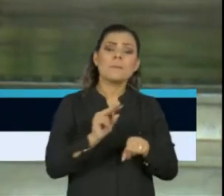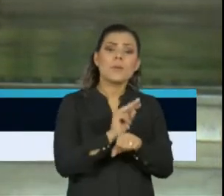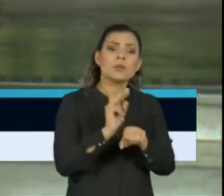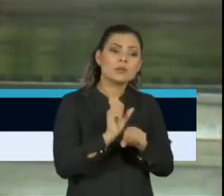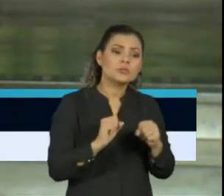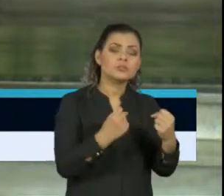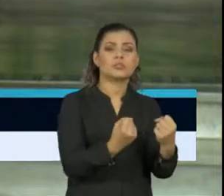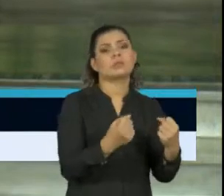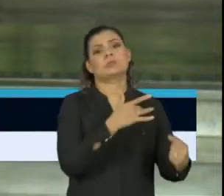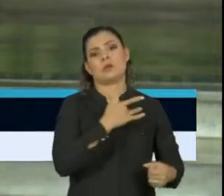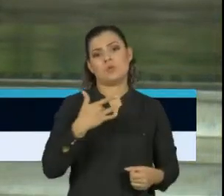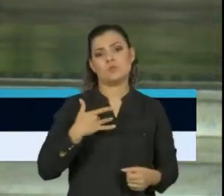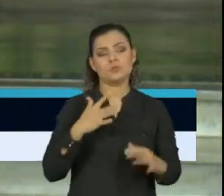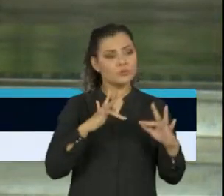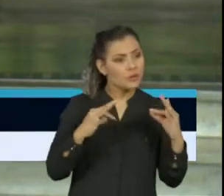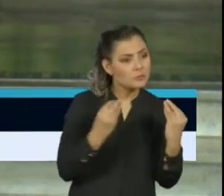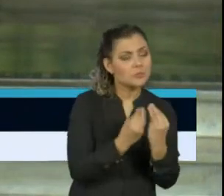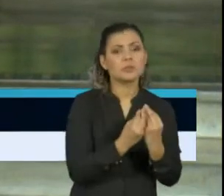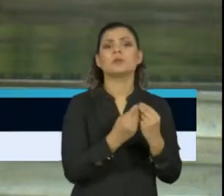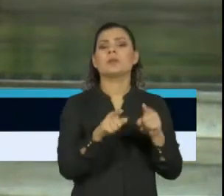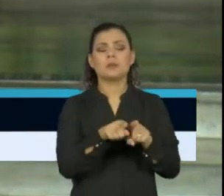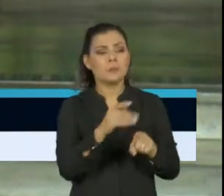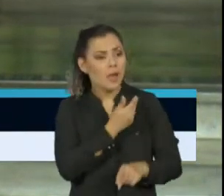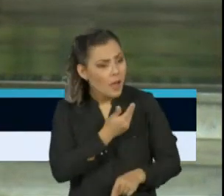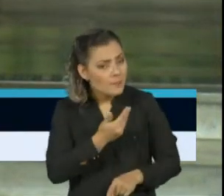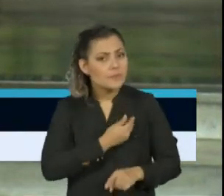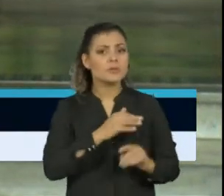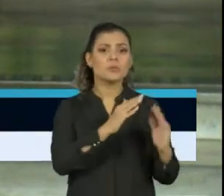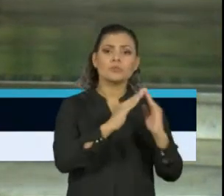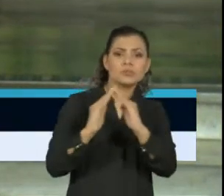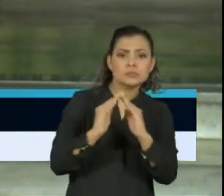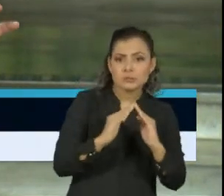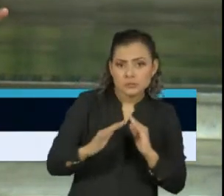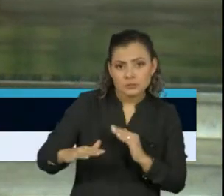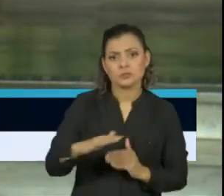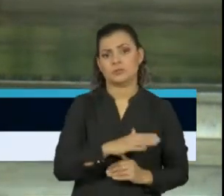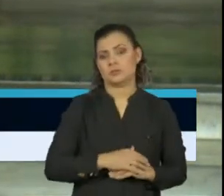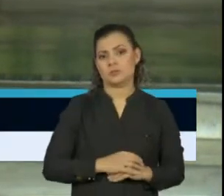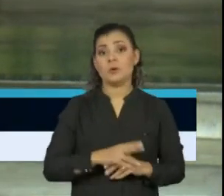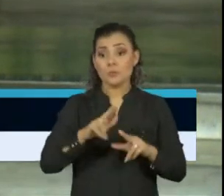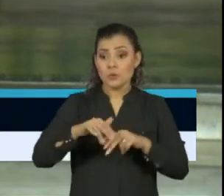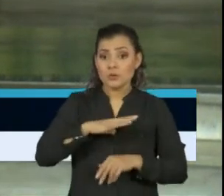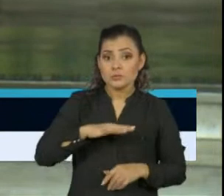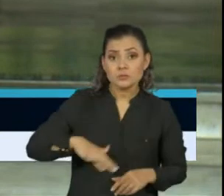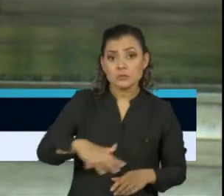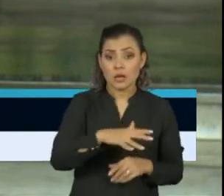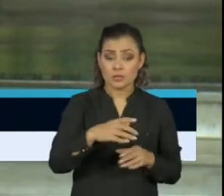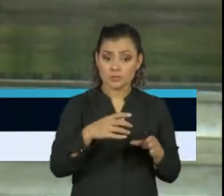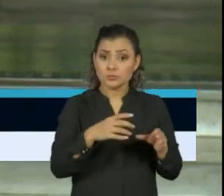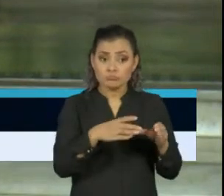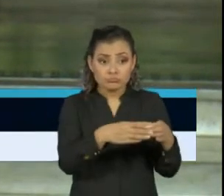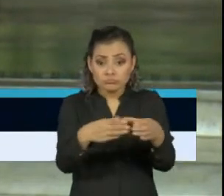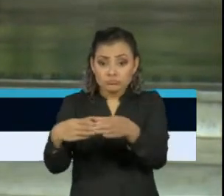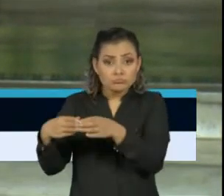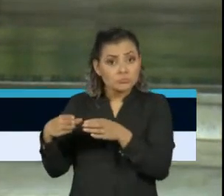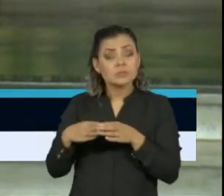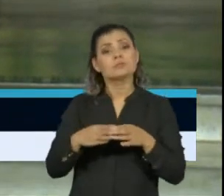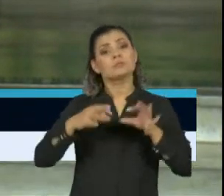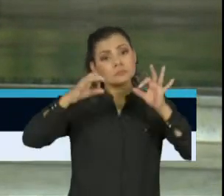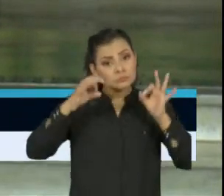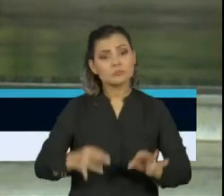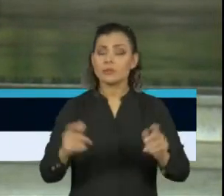sua saúde, dos seus familiares, dos seus amigos e dos seus vizinhos, estas cidades e estas regiões certamente